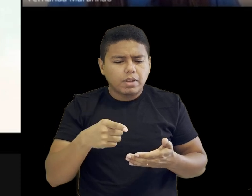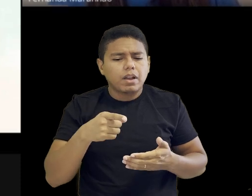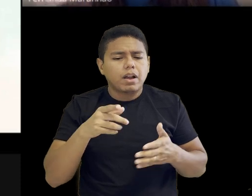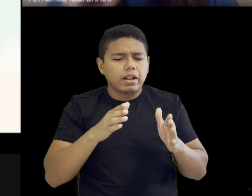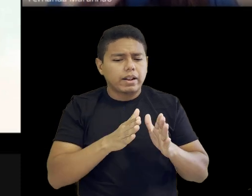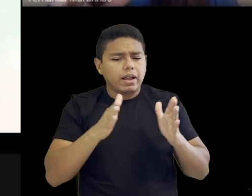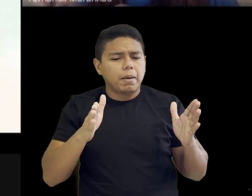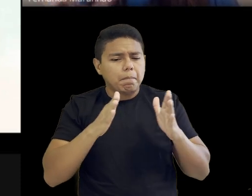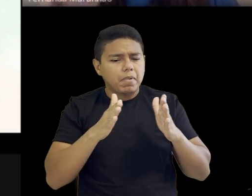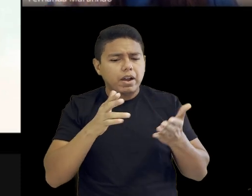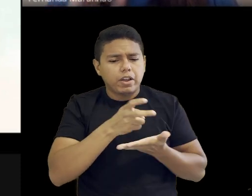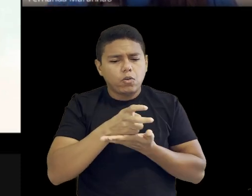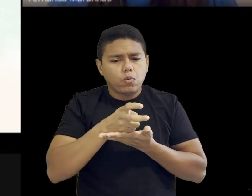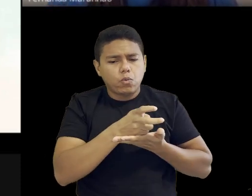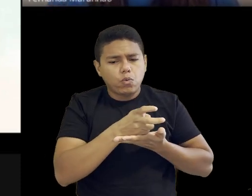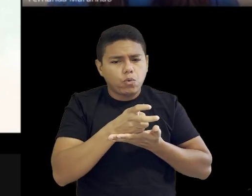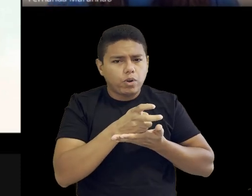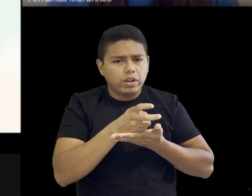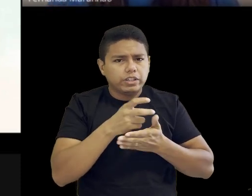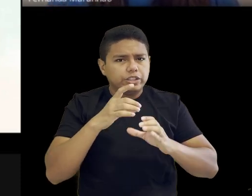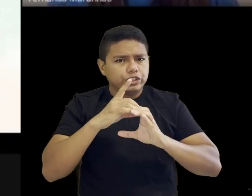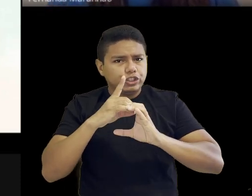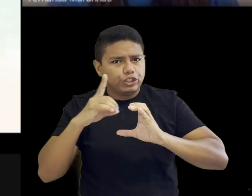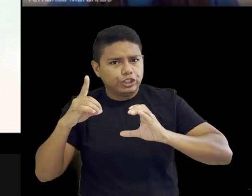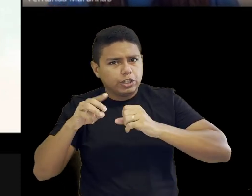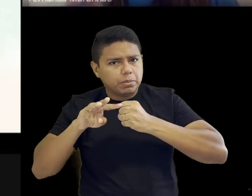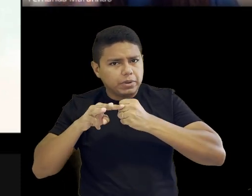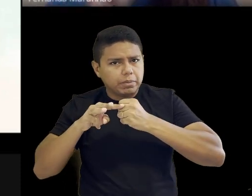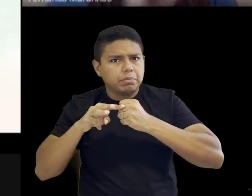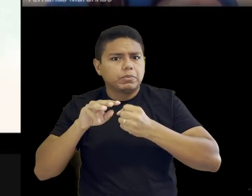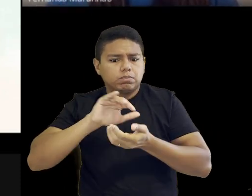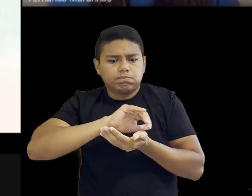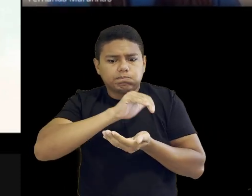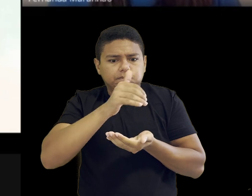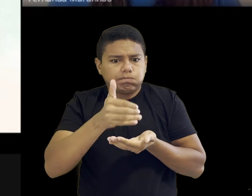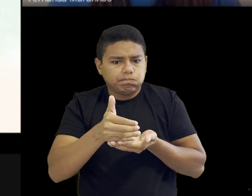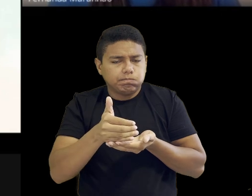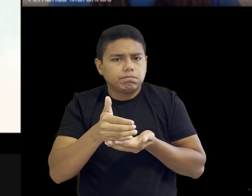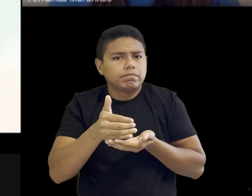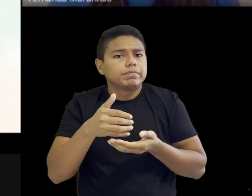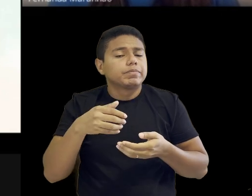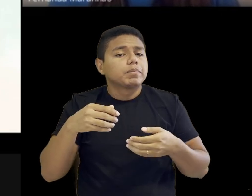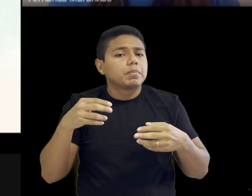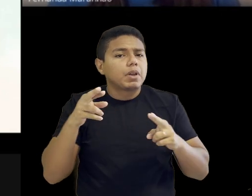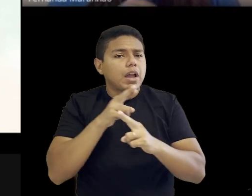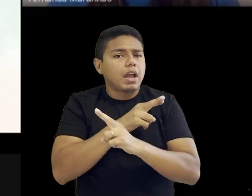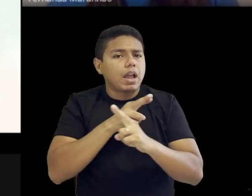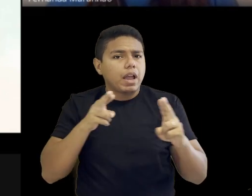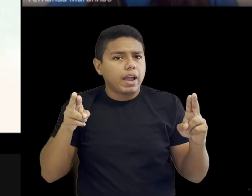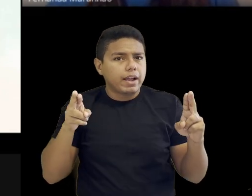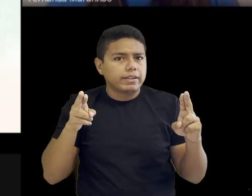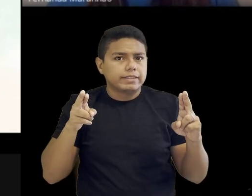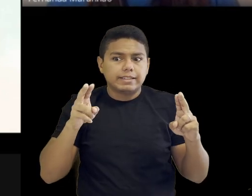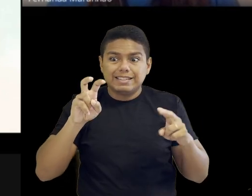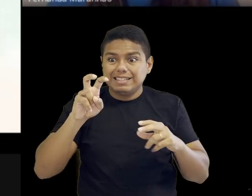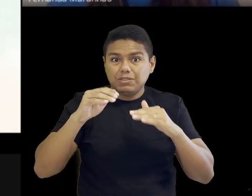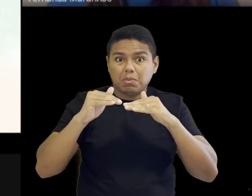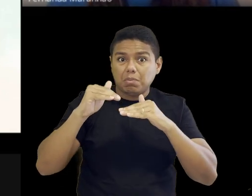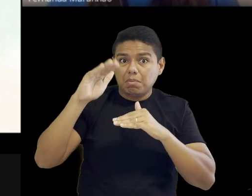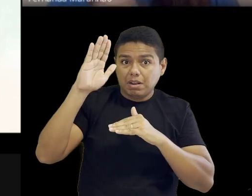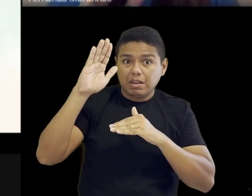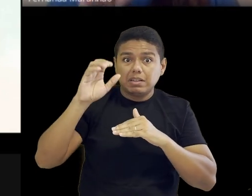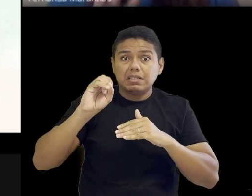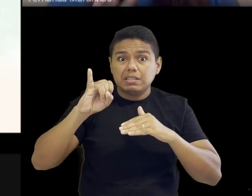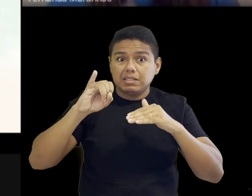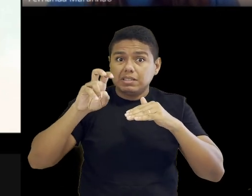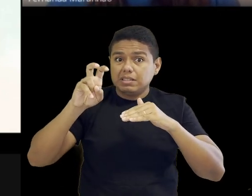ultrassonográfico em que subtrai-se o tamanho do embrião em milímetros do diâmetro médio do saco gestacional, e o ideal é que essa relação esteja acima